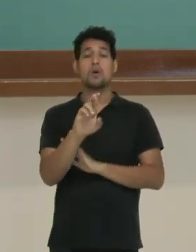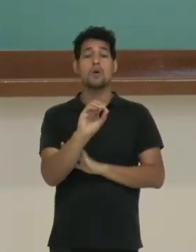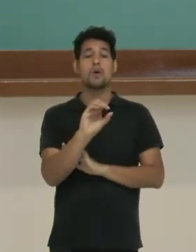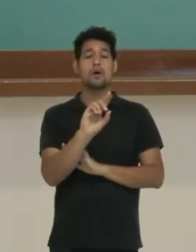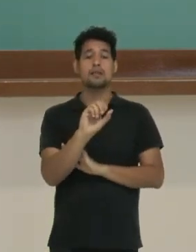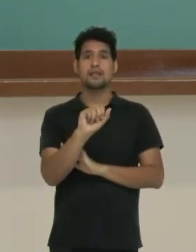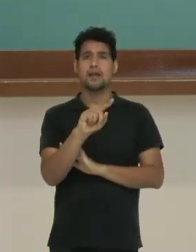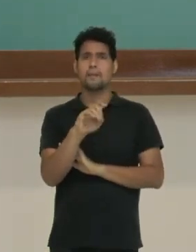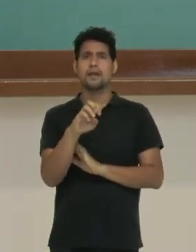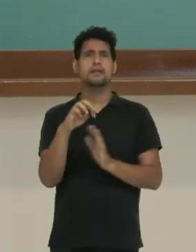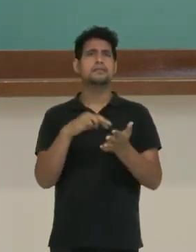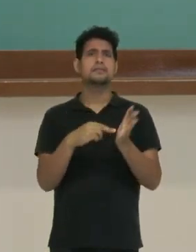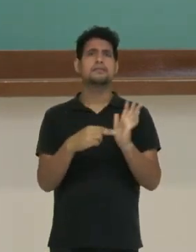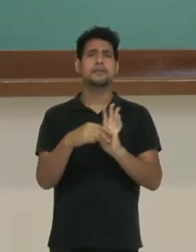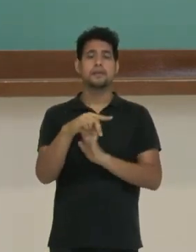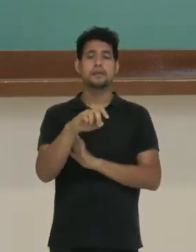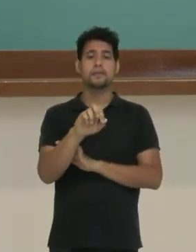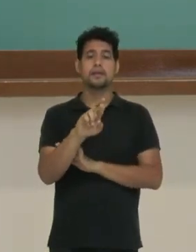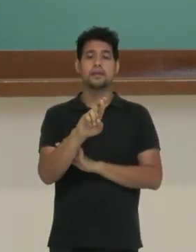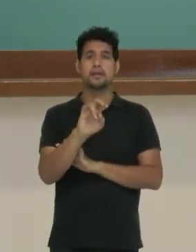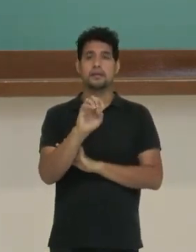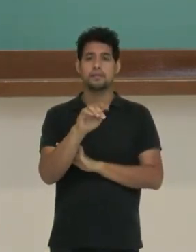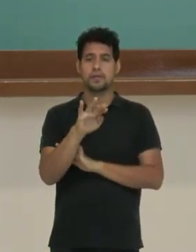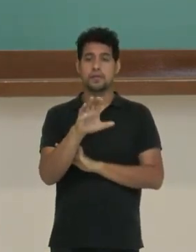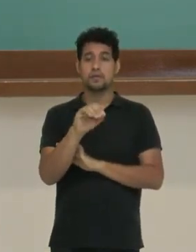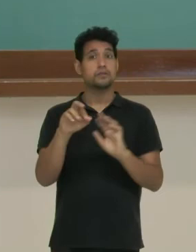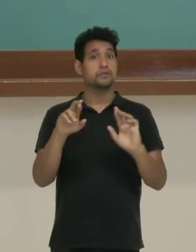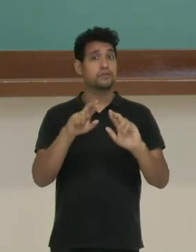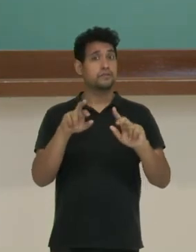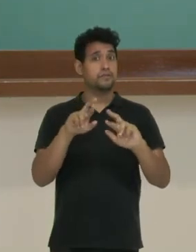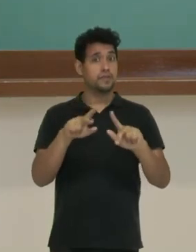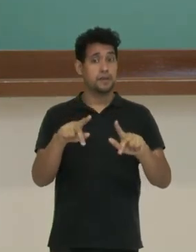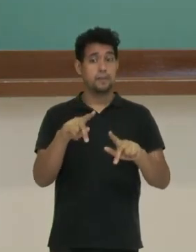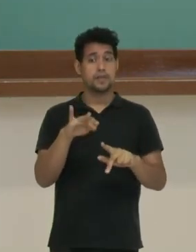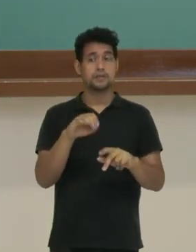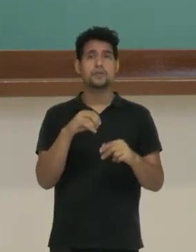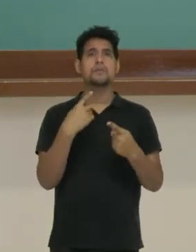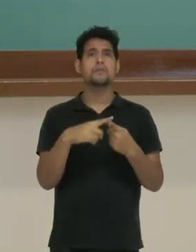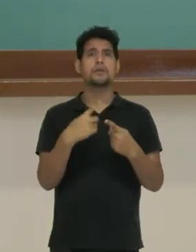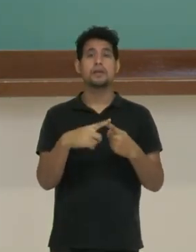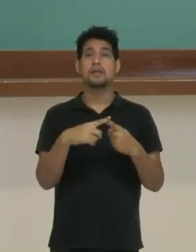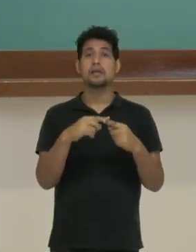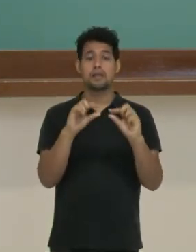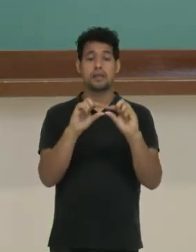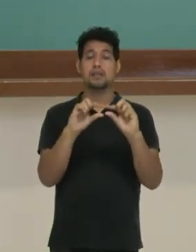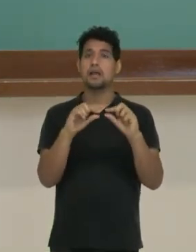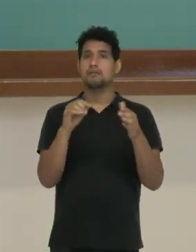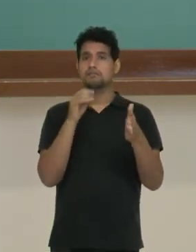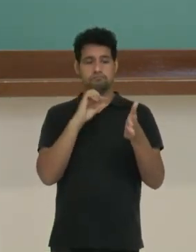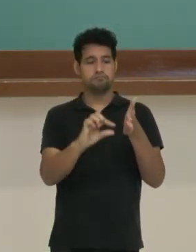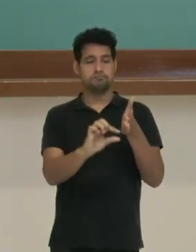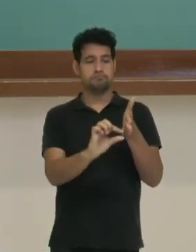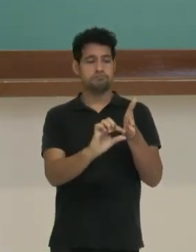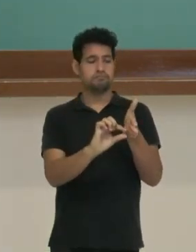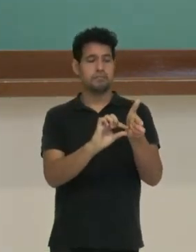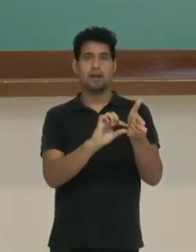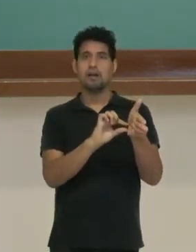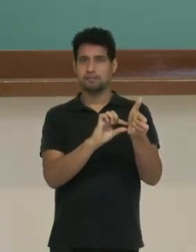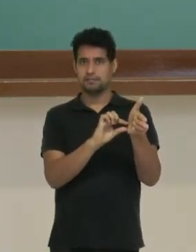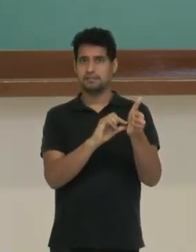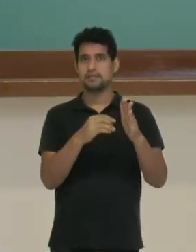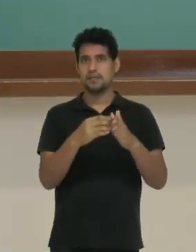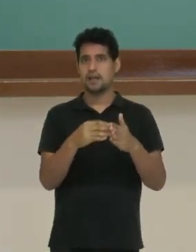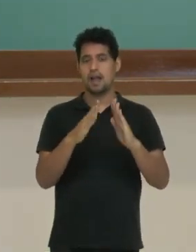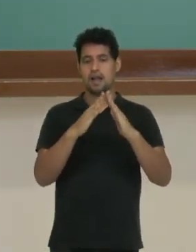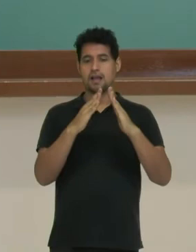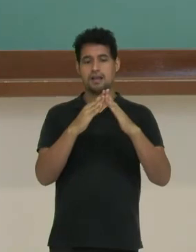ele é o perímetro. Para colocar o rodapé é diferente do piso, não é? Porque o rodapé é aquele contorno, é o que está em volta, tá bom? Só para lembrar o